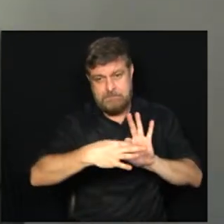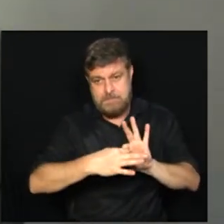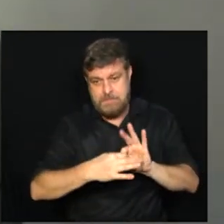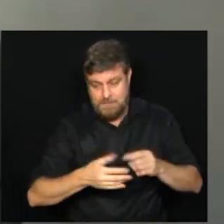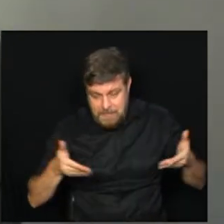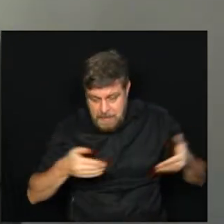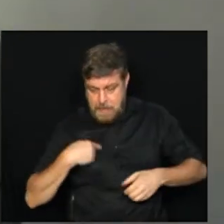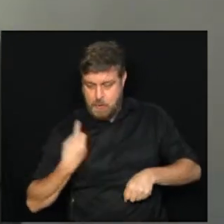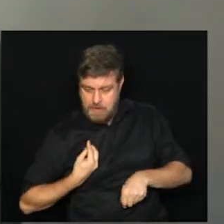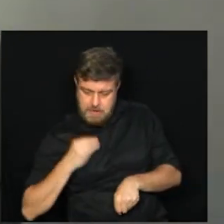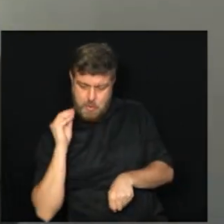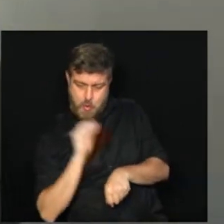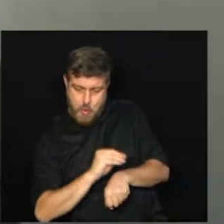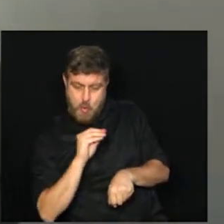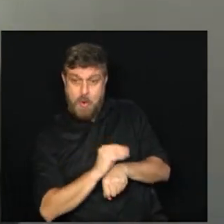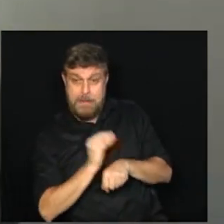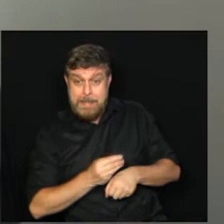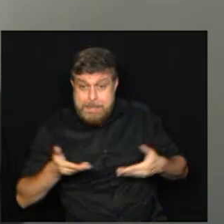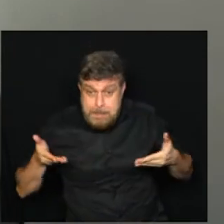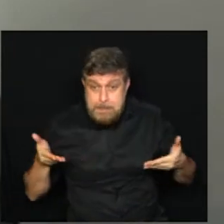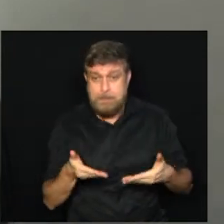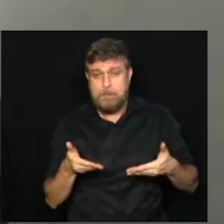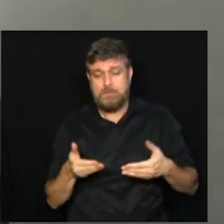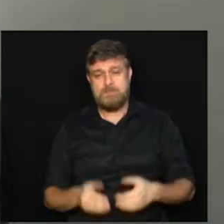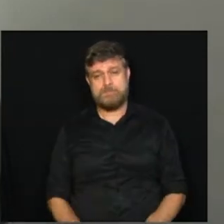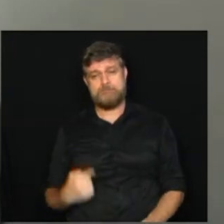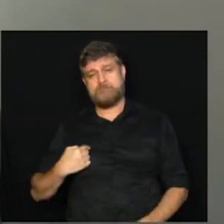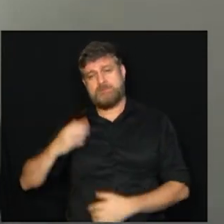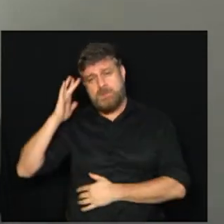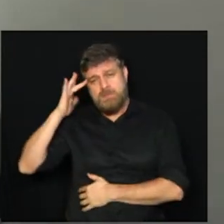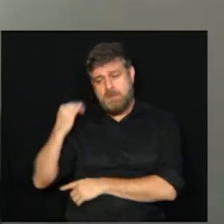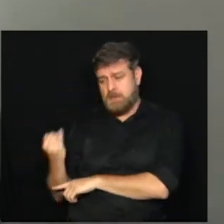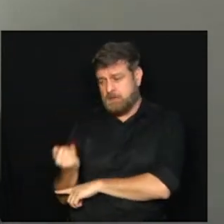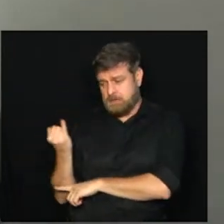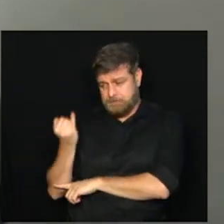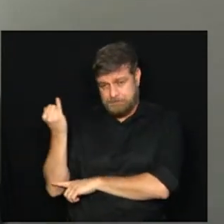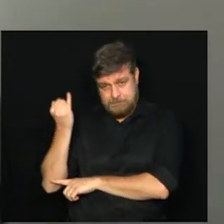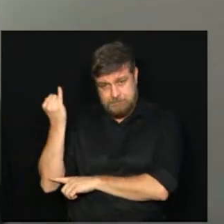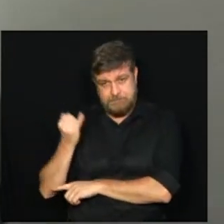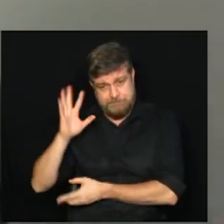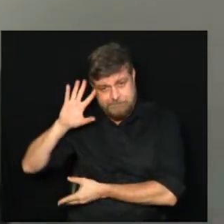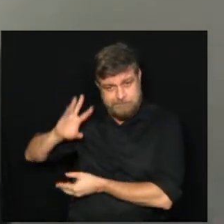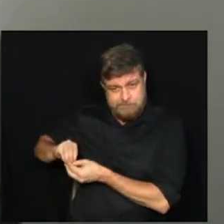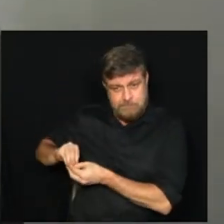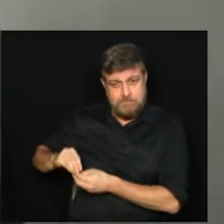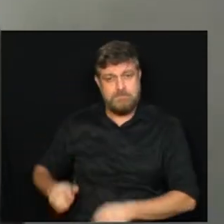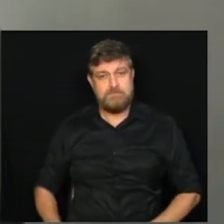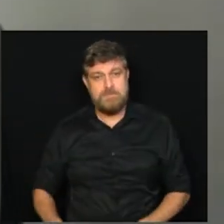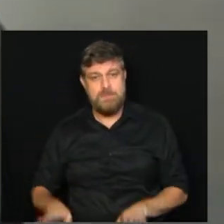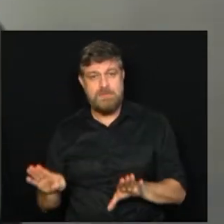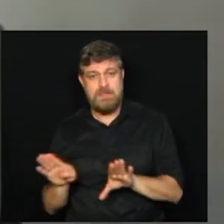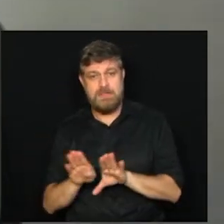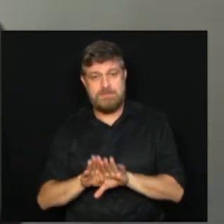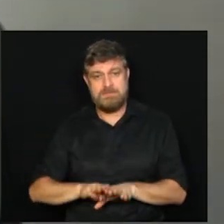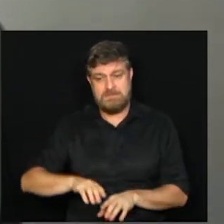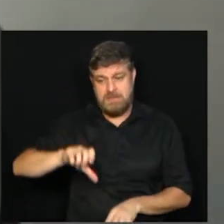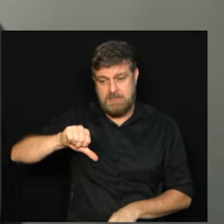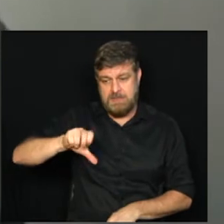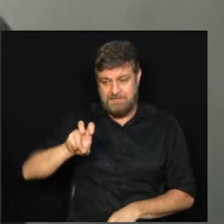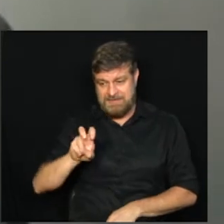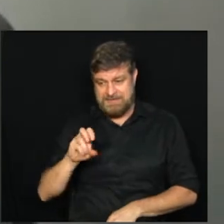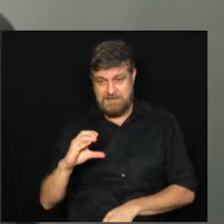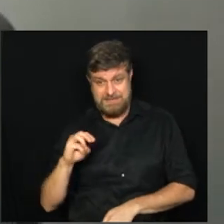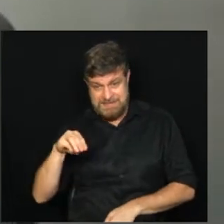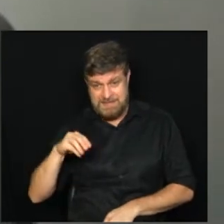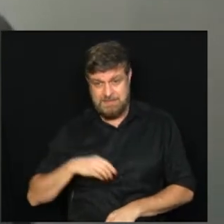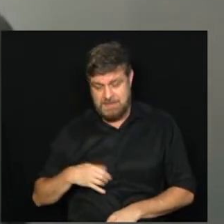precisamos cuidar deles hoje. Então, eu acho muito importante isso. essa fala dos 95 centímetros,